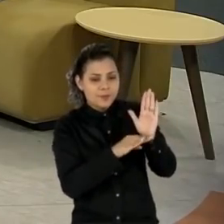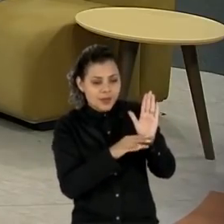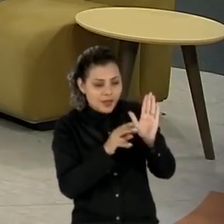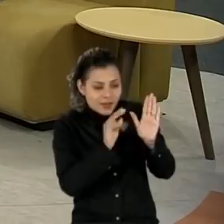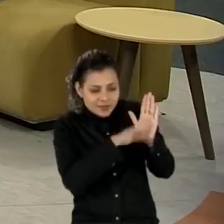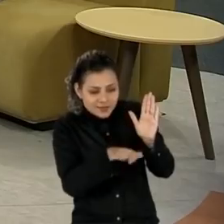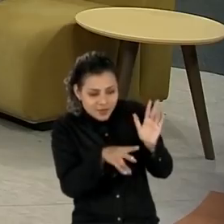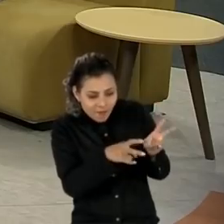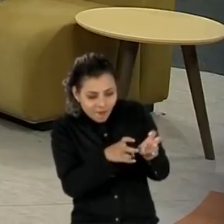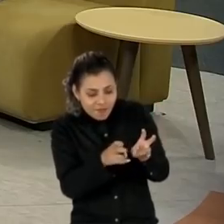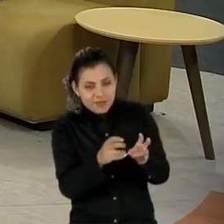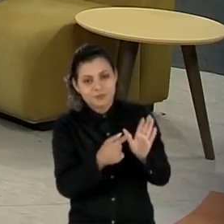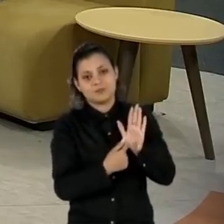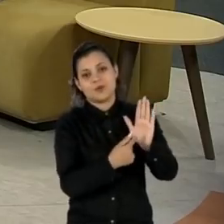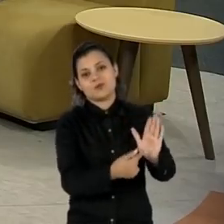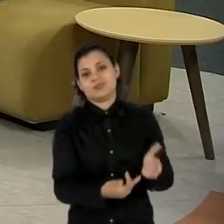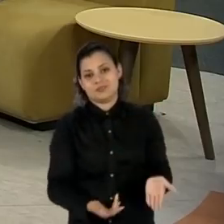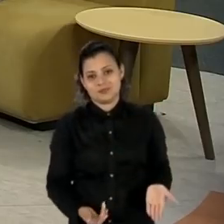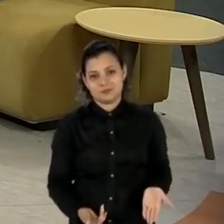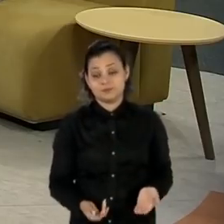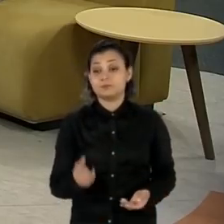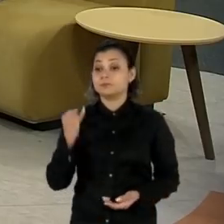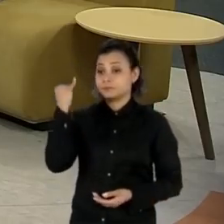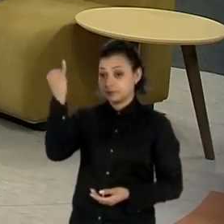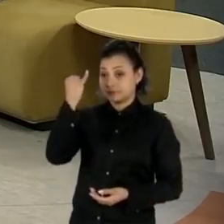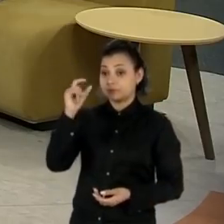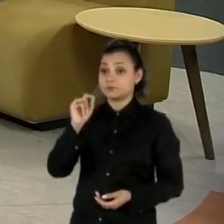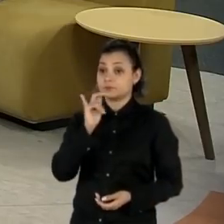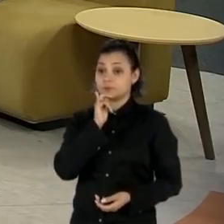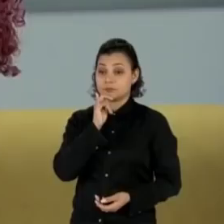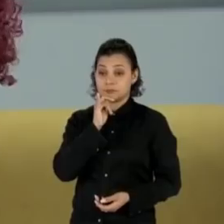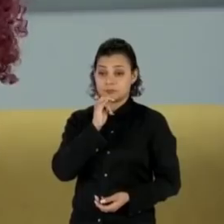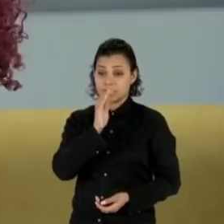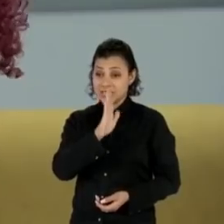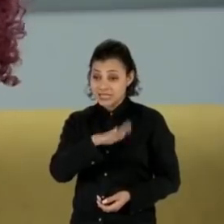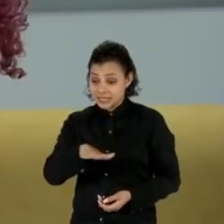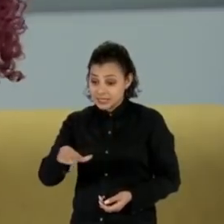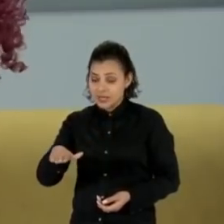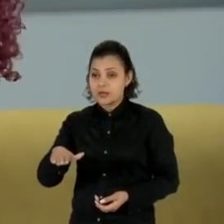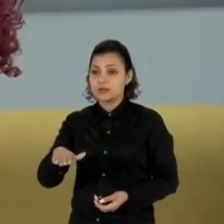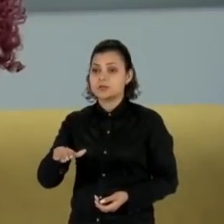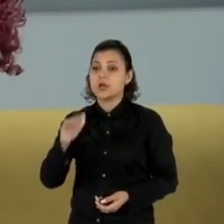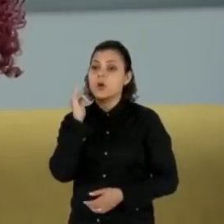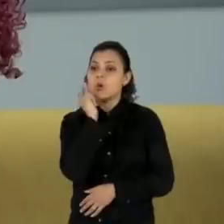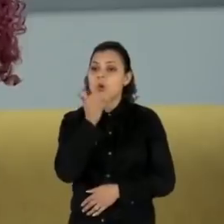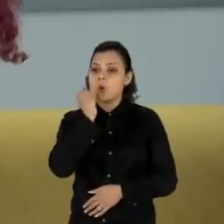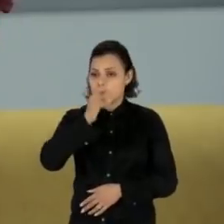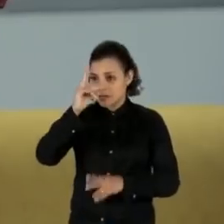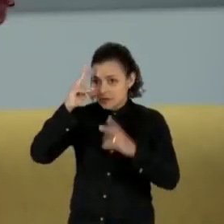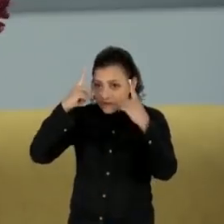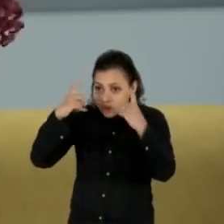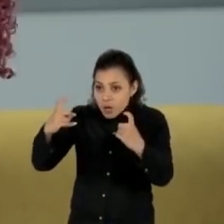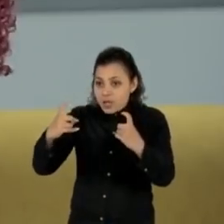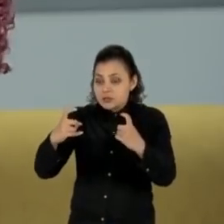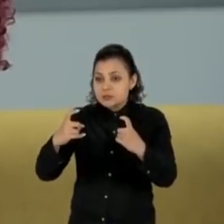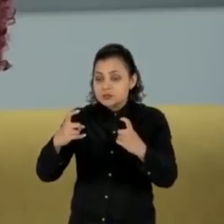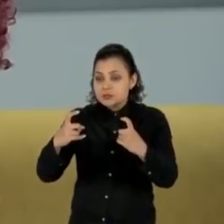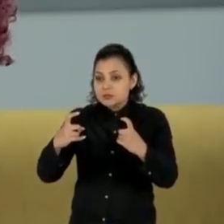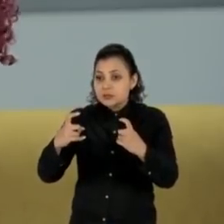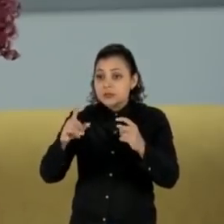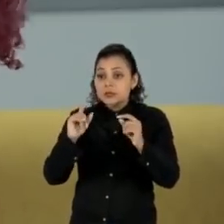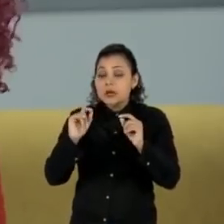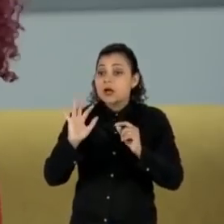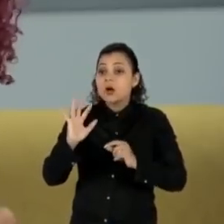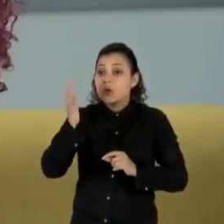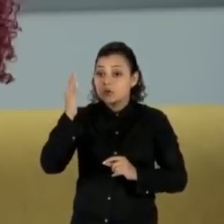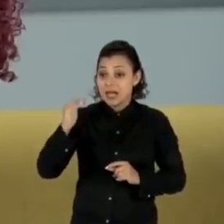da criança é importante também destacar que quando uma criança é fala de umas a violência a primeira coisa